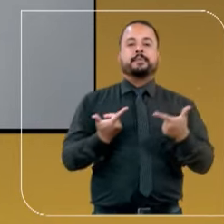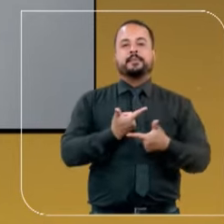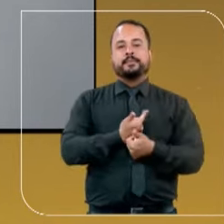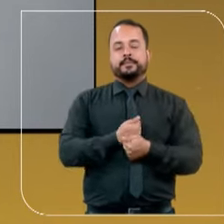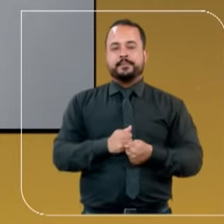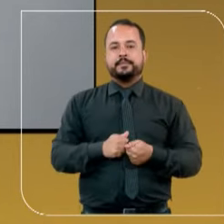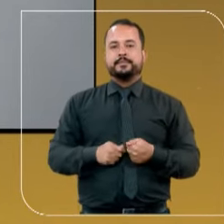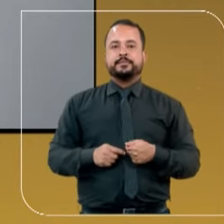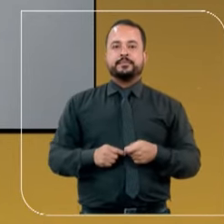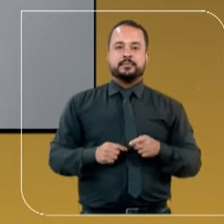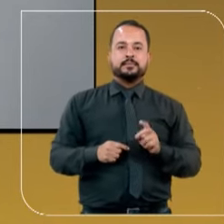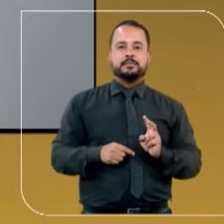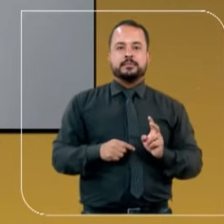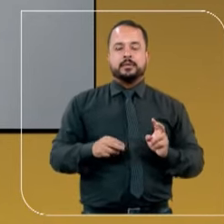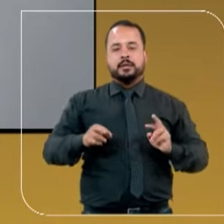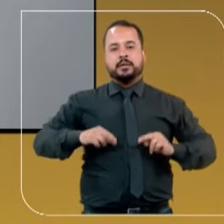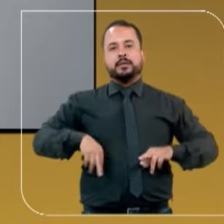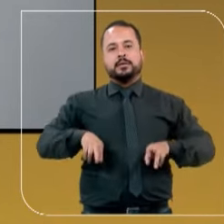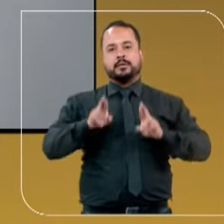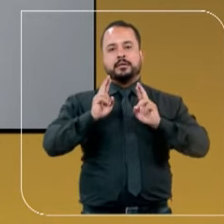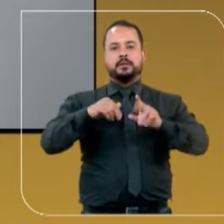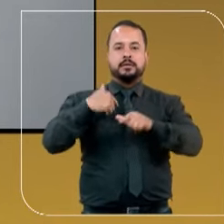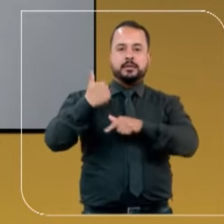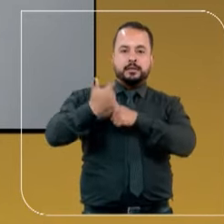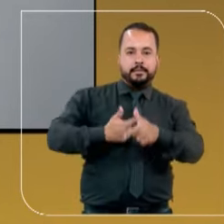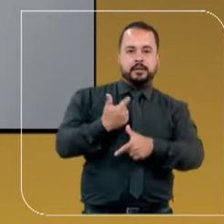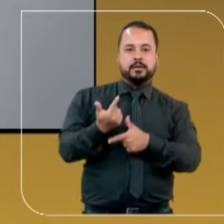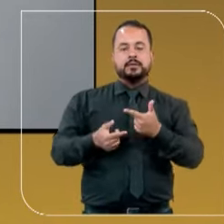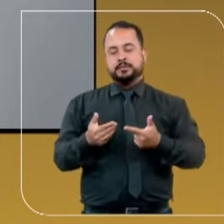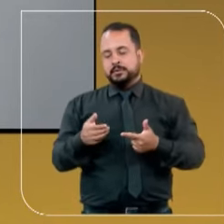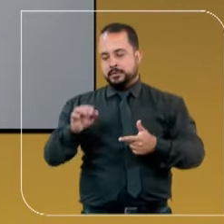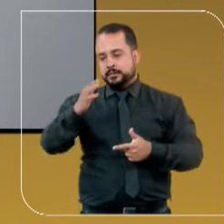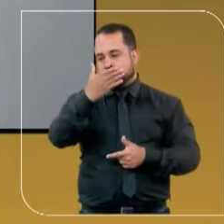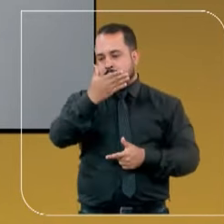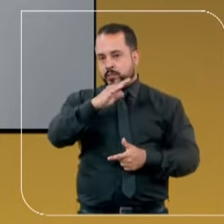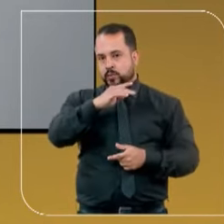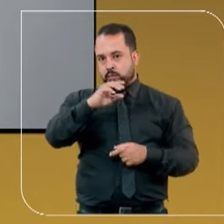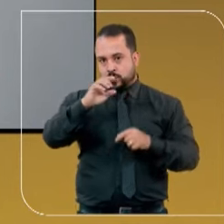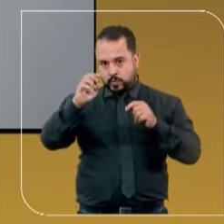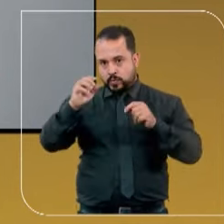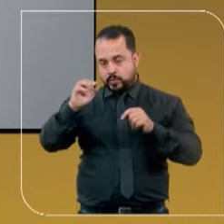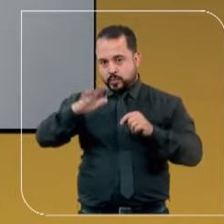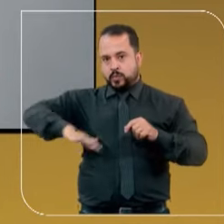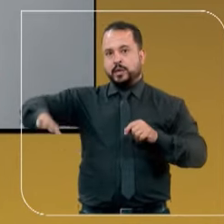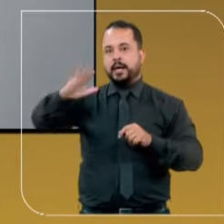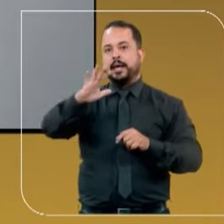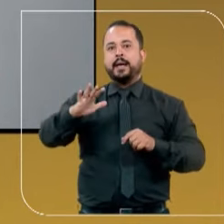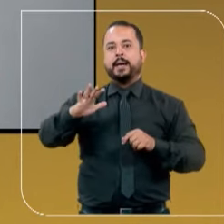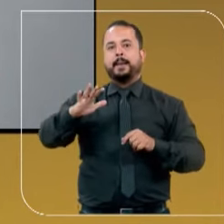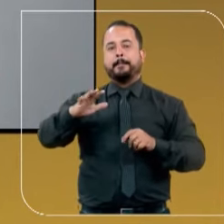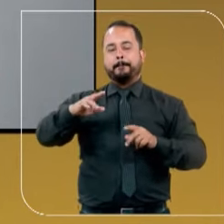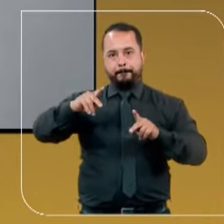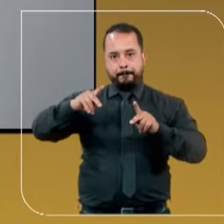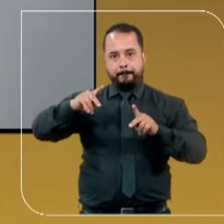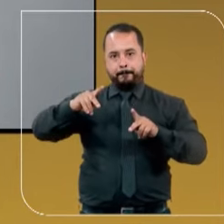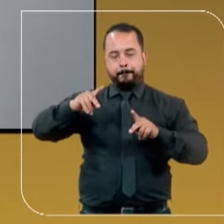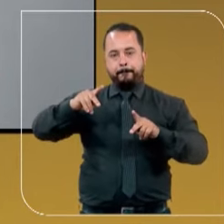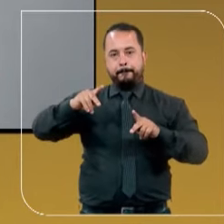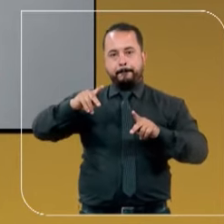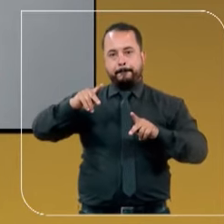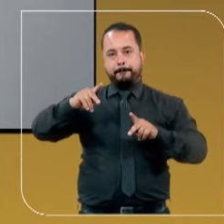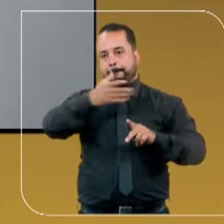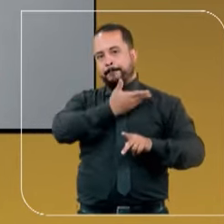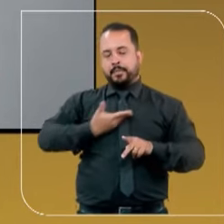da excelência esperada no serviço público, fecham aspas. Assim, neste momento, assumo o